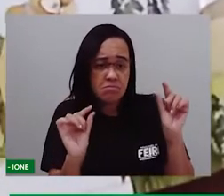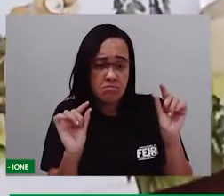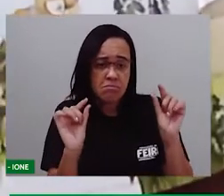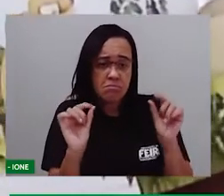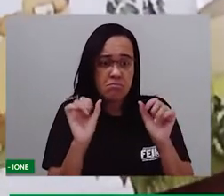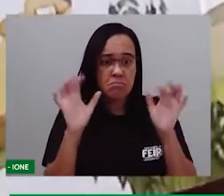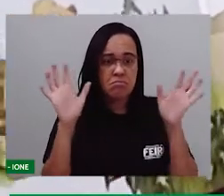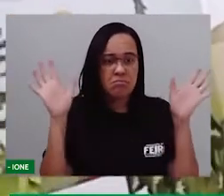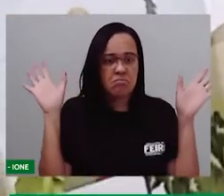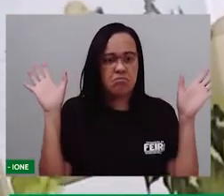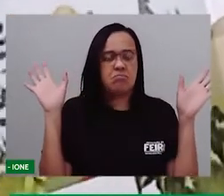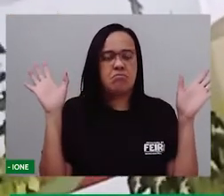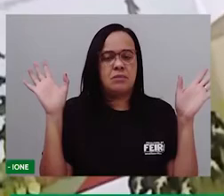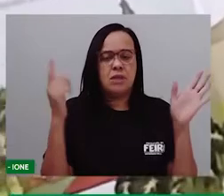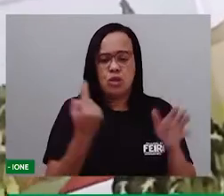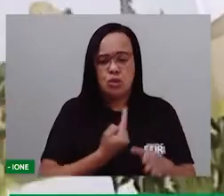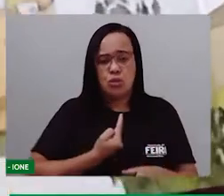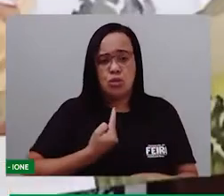desamparado